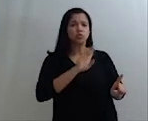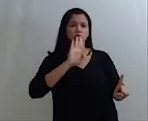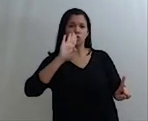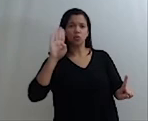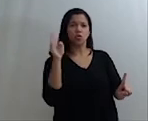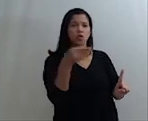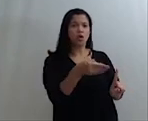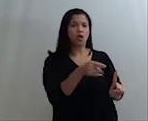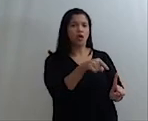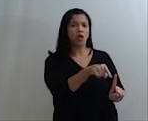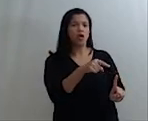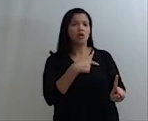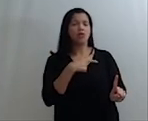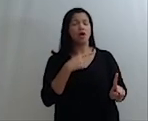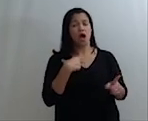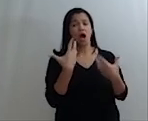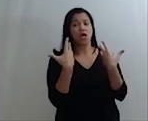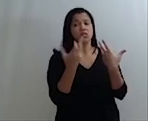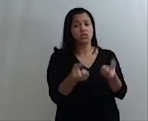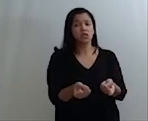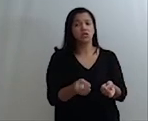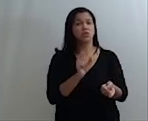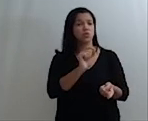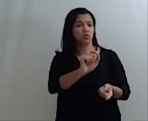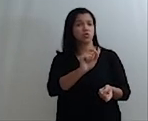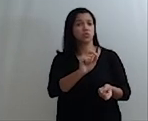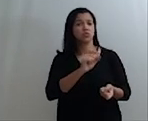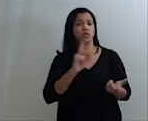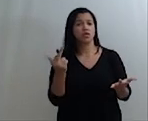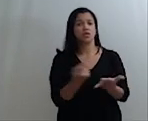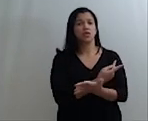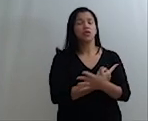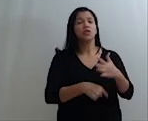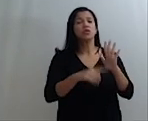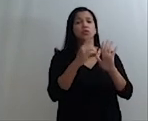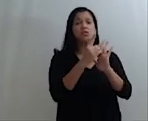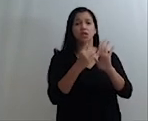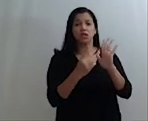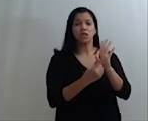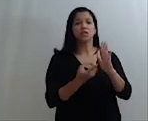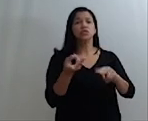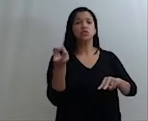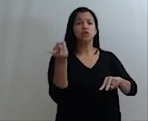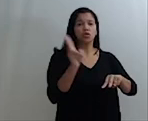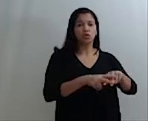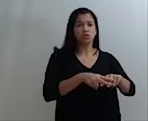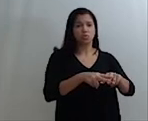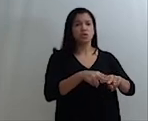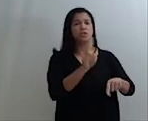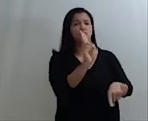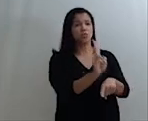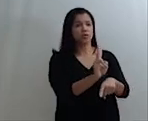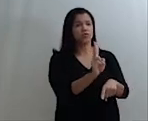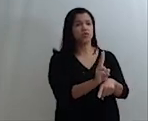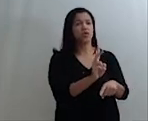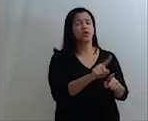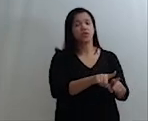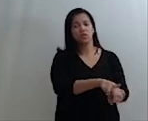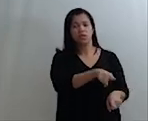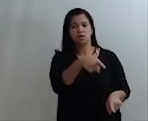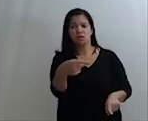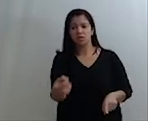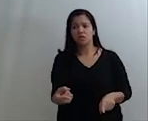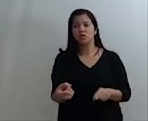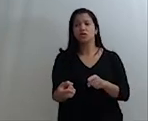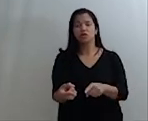ordem acabou concedida para cassar o decreto de prisão preventiva e Essa ordem foi estendida aos